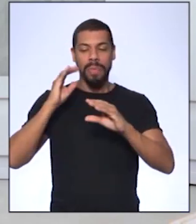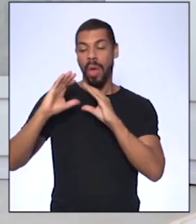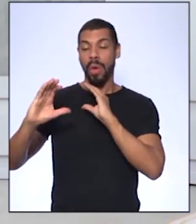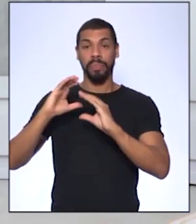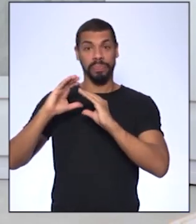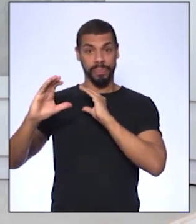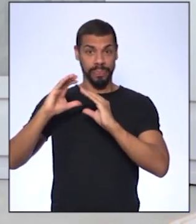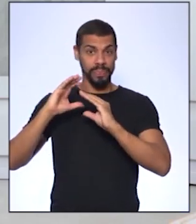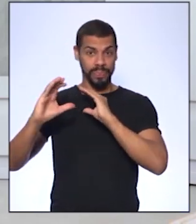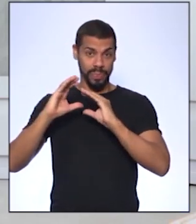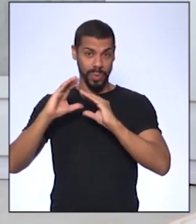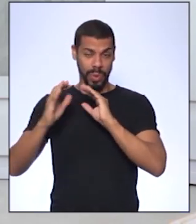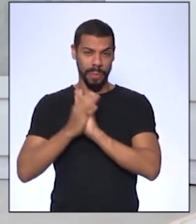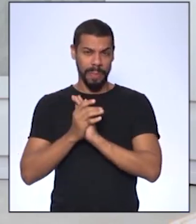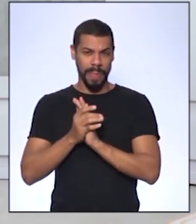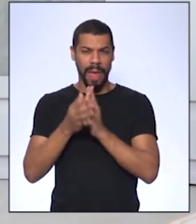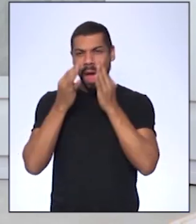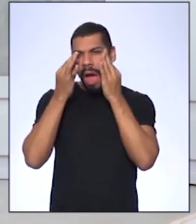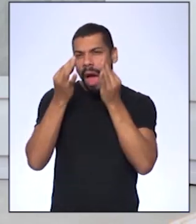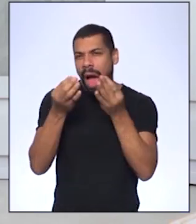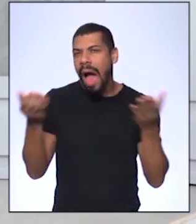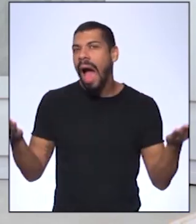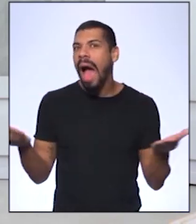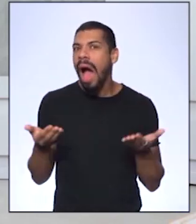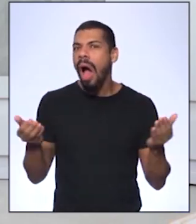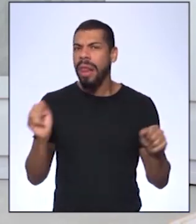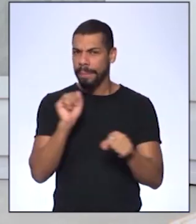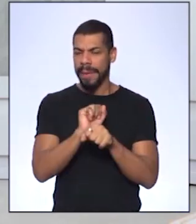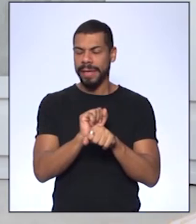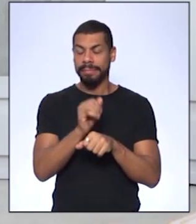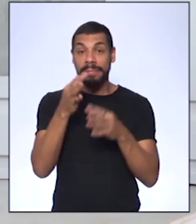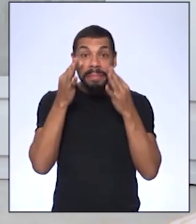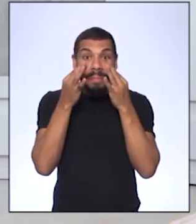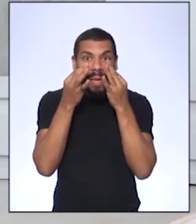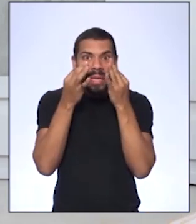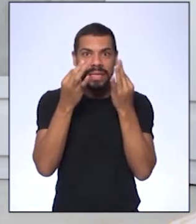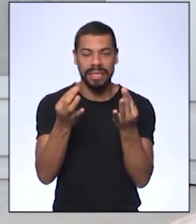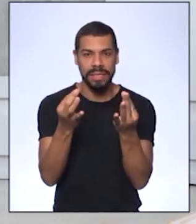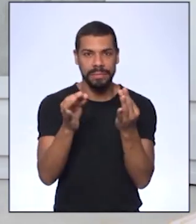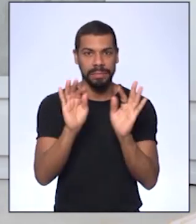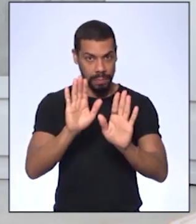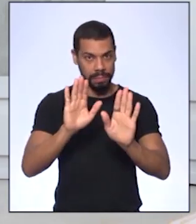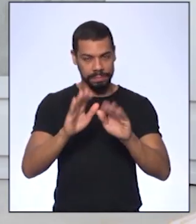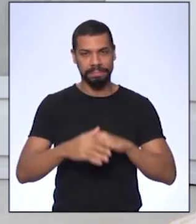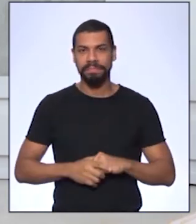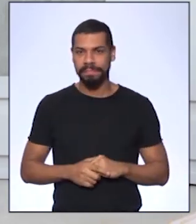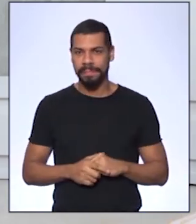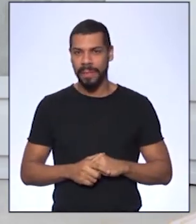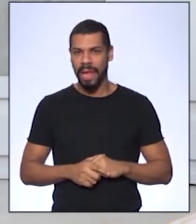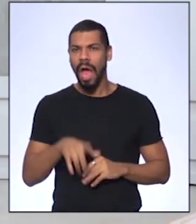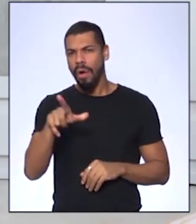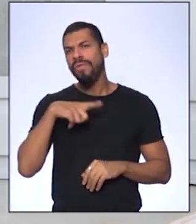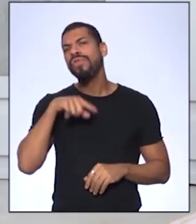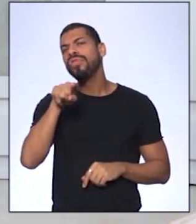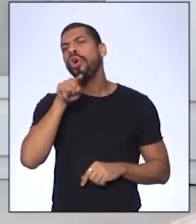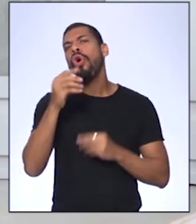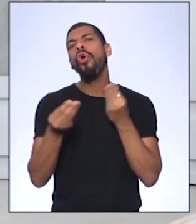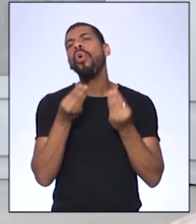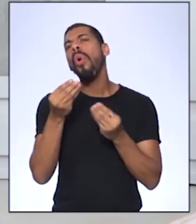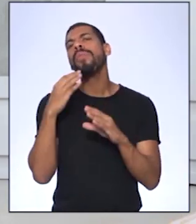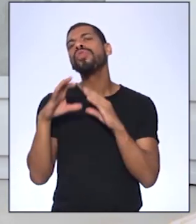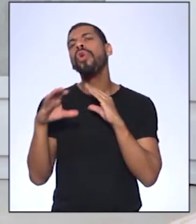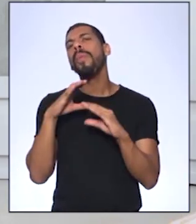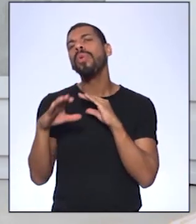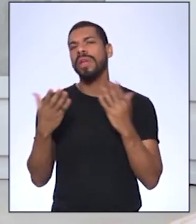comunicar, e aí eu gostaria que você, nesse momento, parasse o que você está fazendo e olhasse assim, ó. Você se comunica o